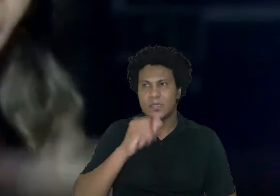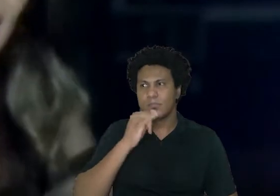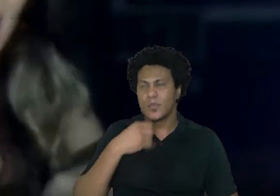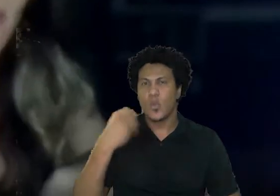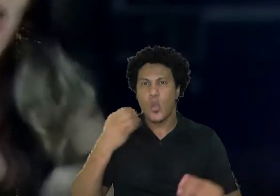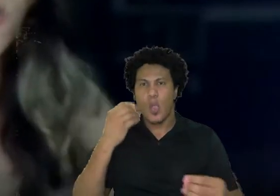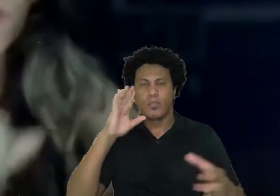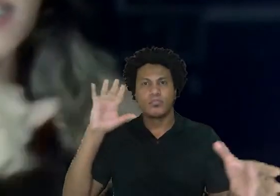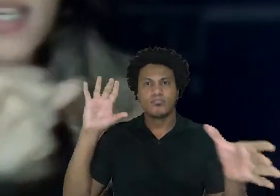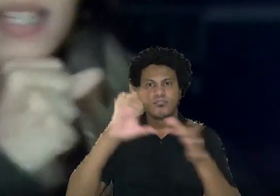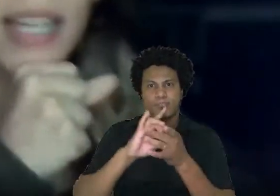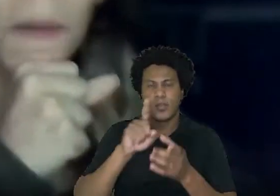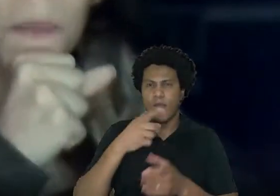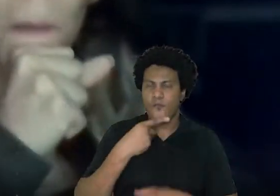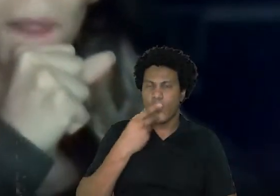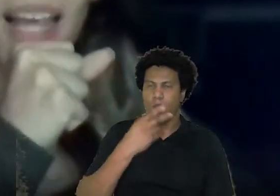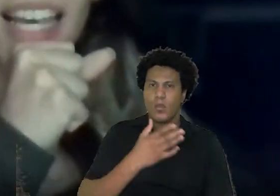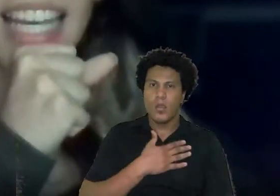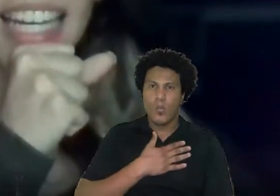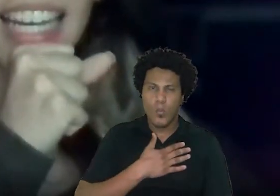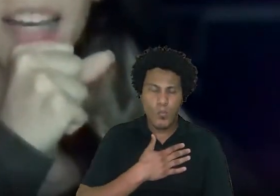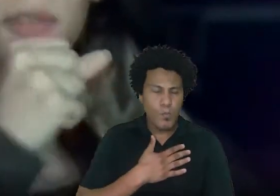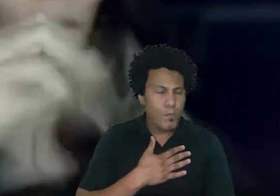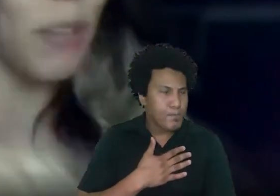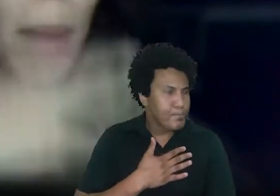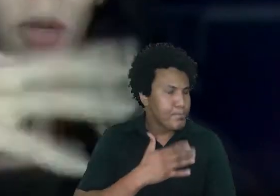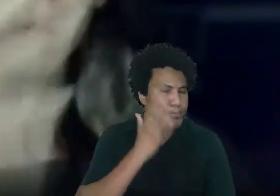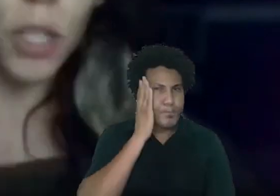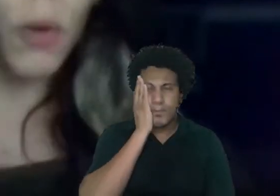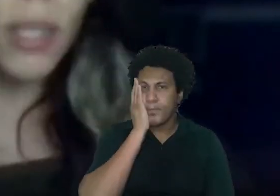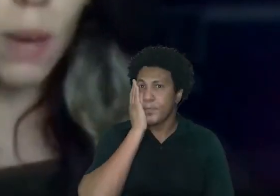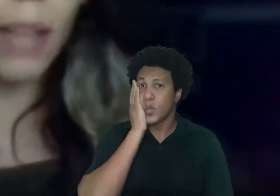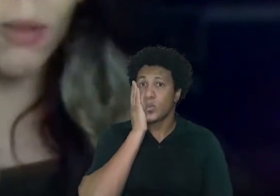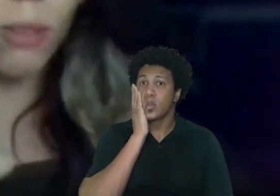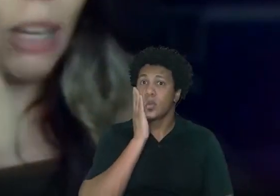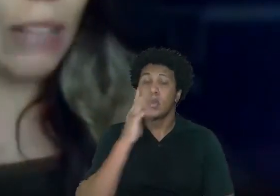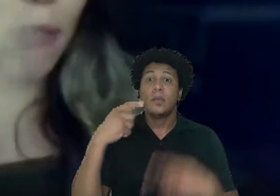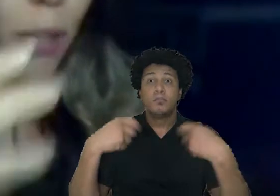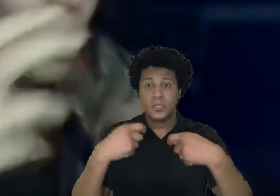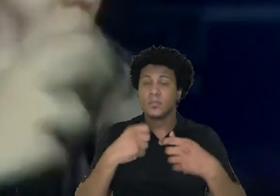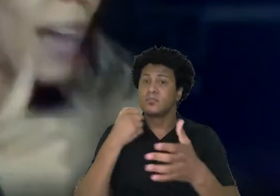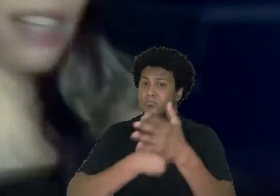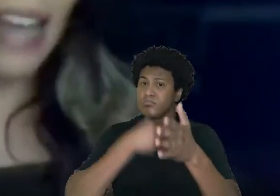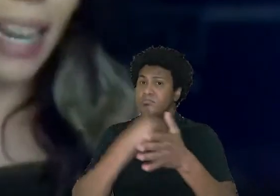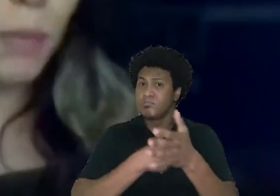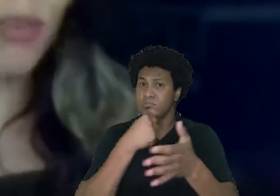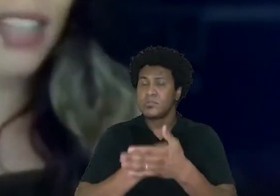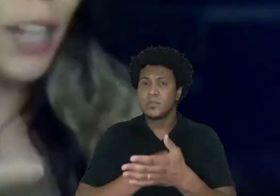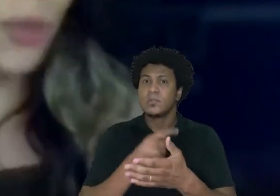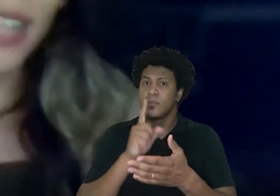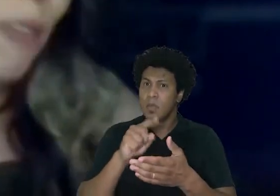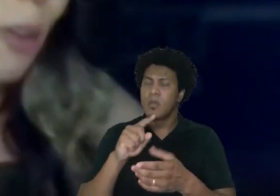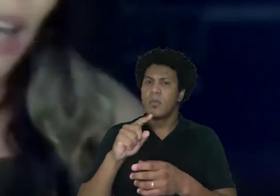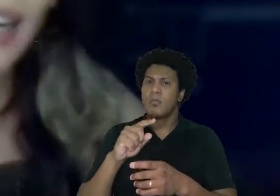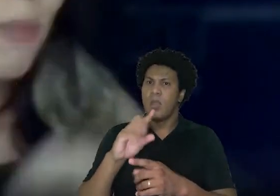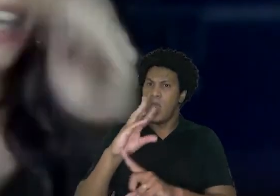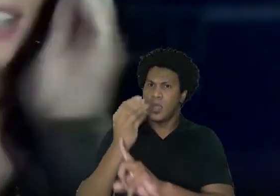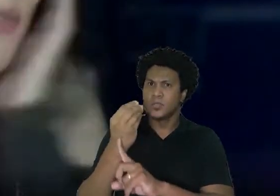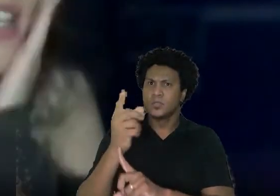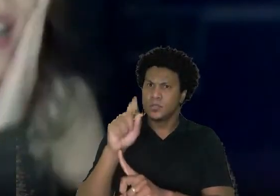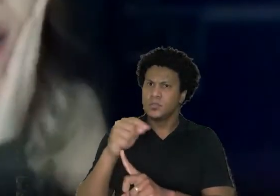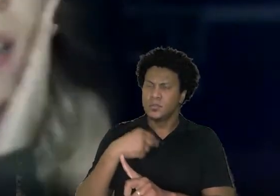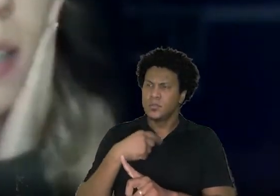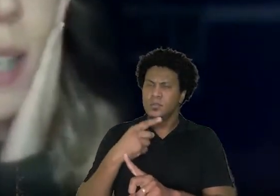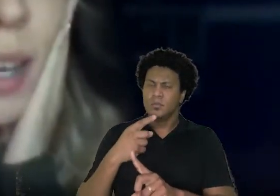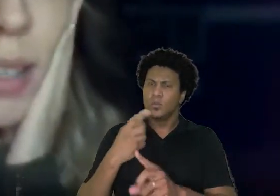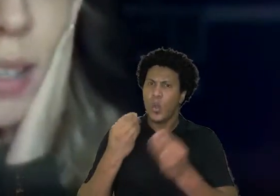de interesse mesmo, de pesquisa, né? E aí, enfim, fiquei muito mexido com esse lugar da fala do Edgar, desse realismo fantástico, quando ele falou do realismo fantástico, porque